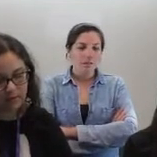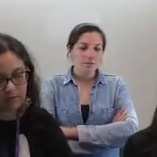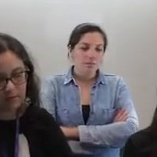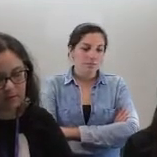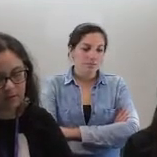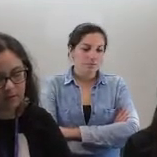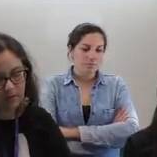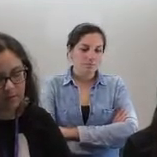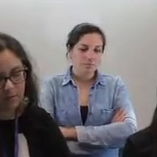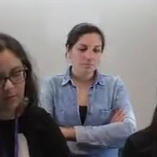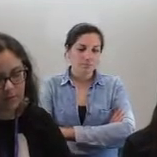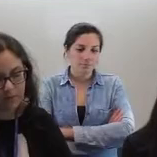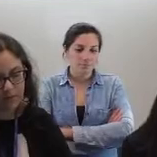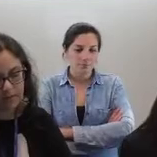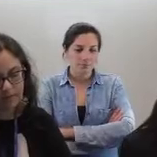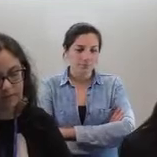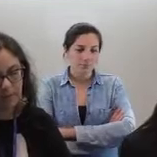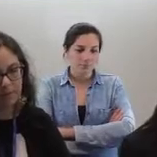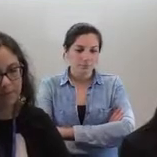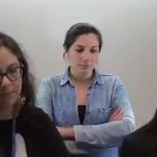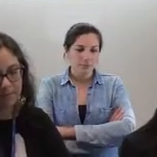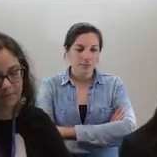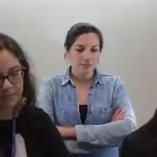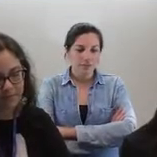trabalho da prof.